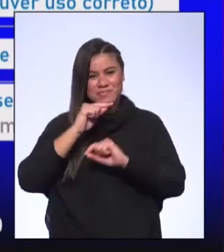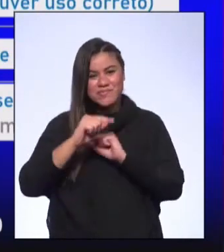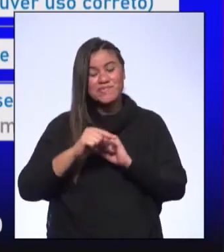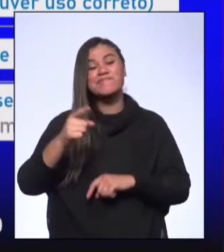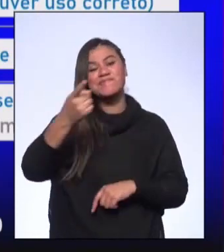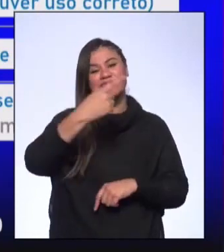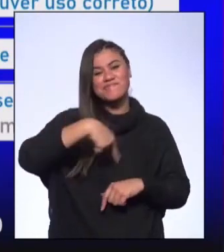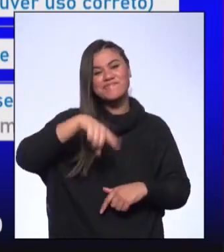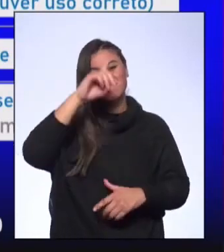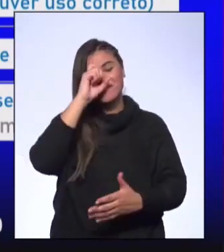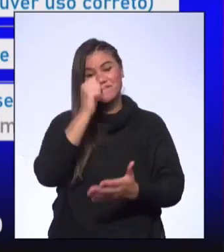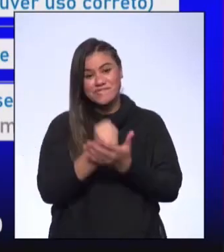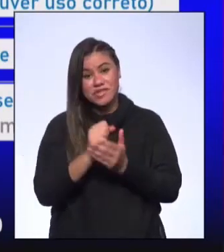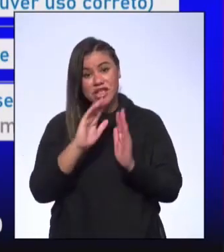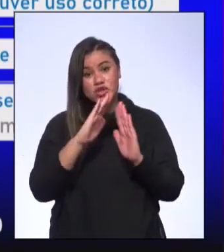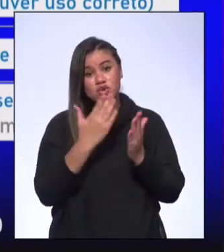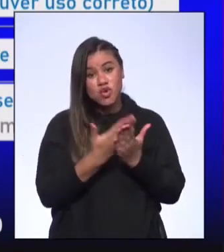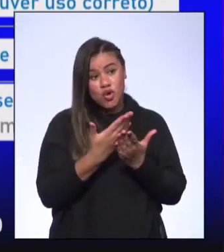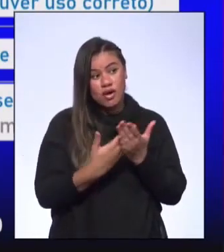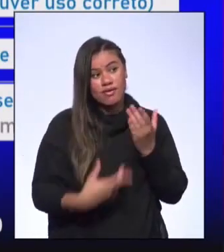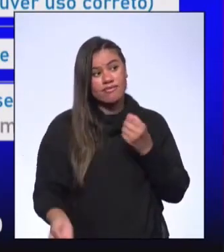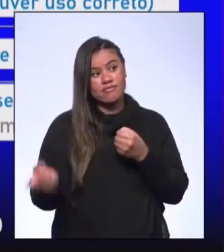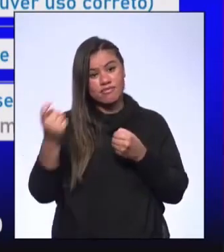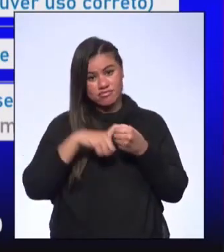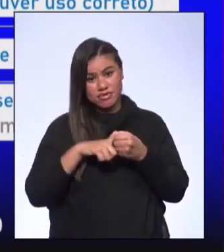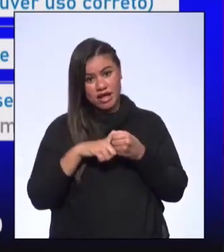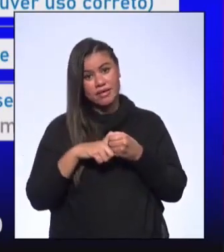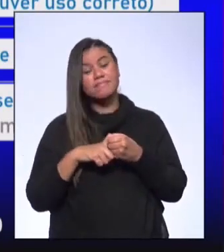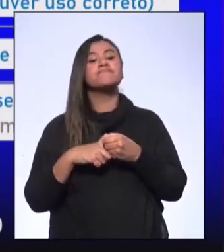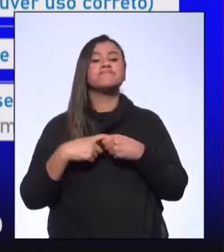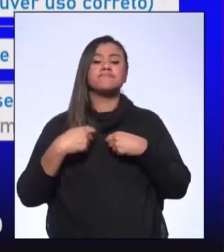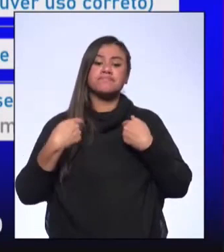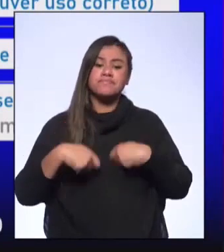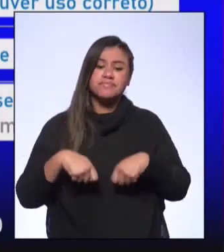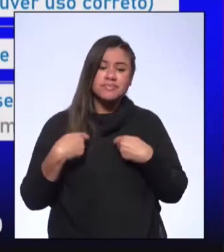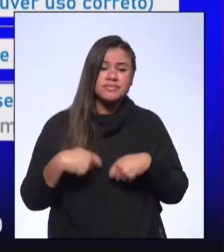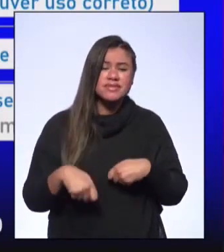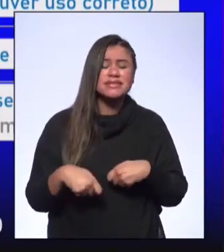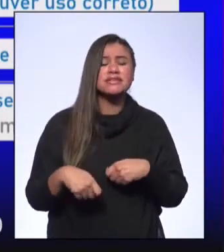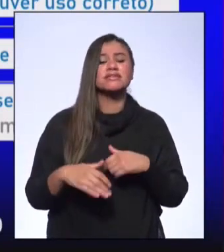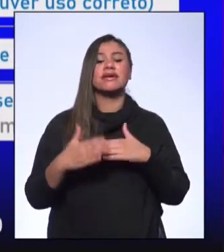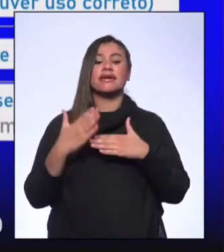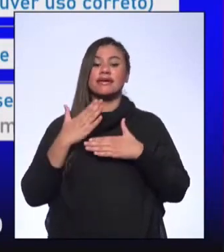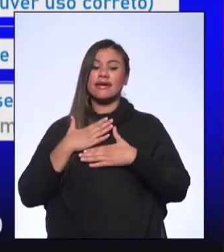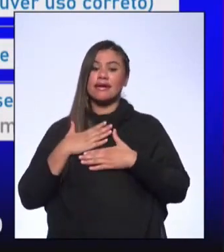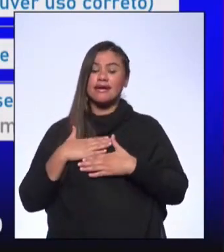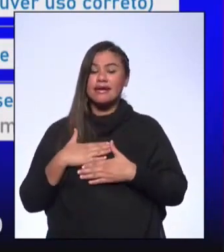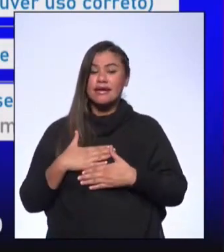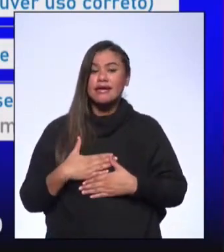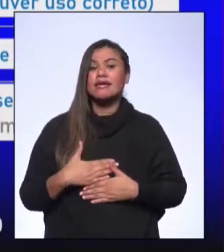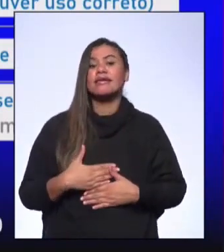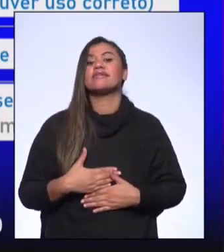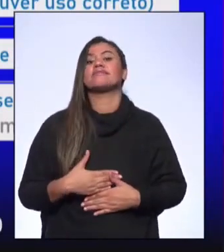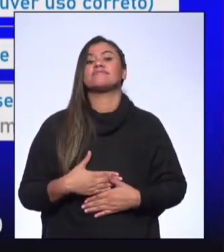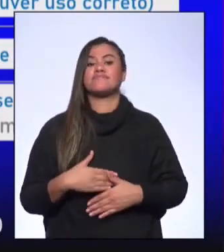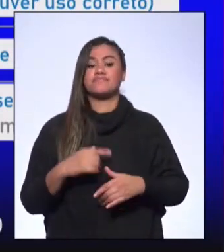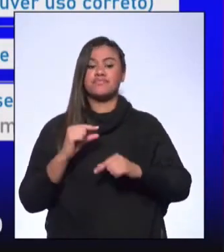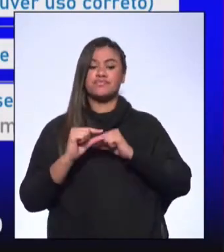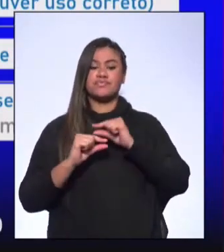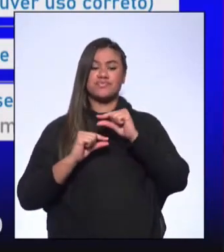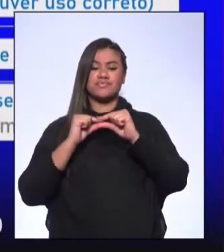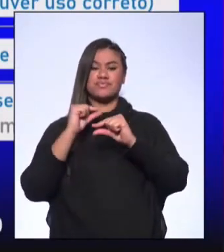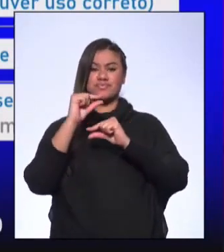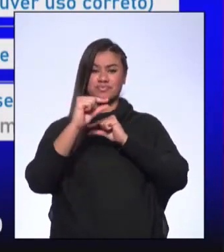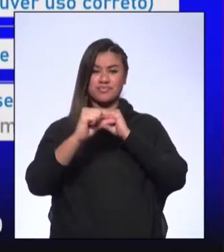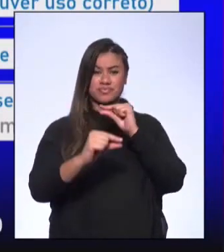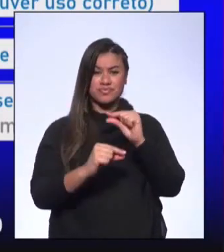gente decida pelo retorno às escolas, a gente faça de maneira muito parcimoniosa, e eu acho que uma maior